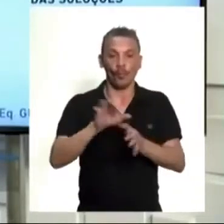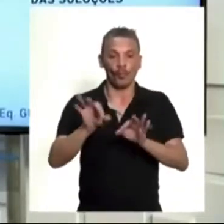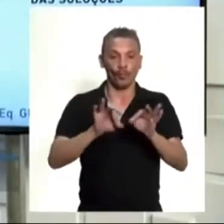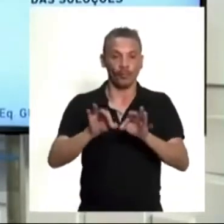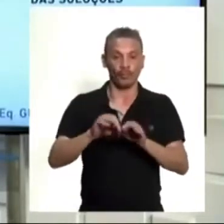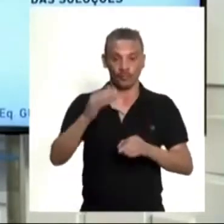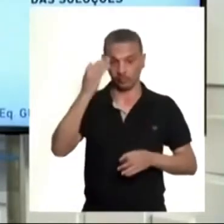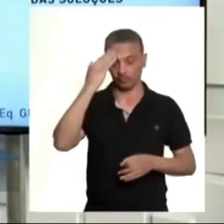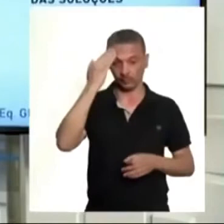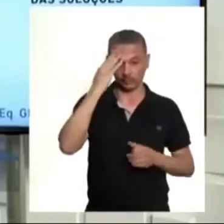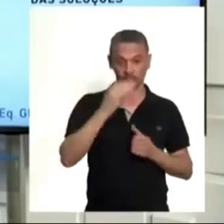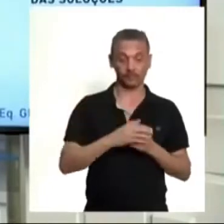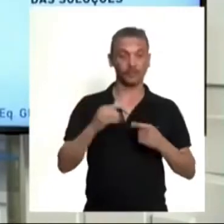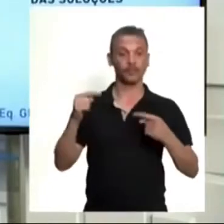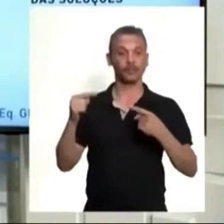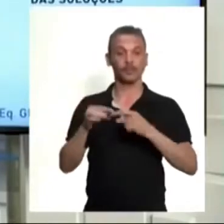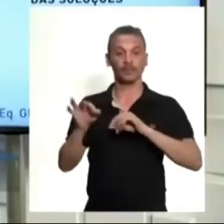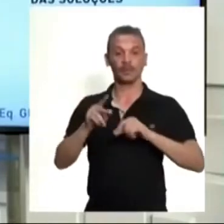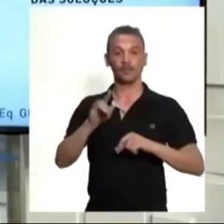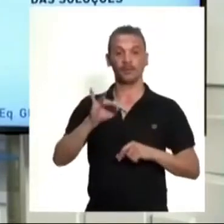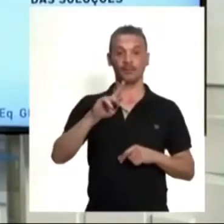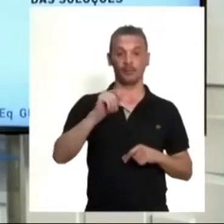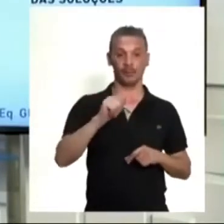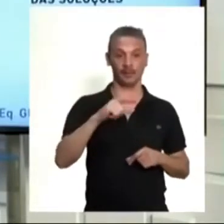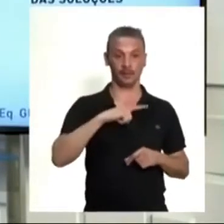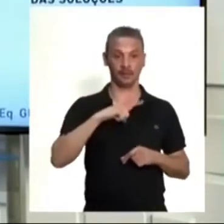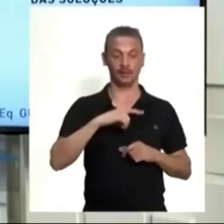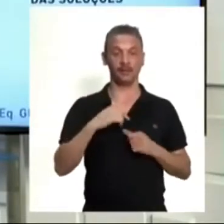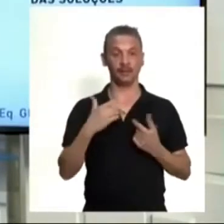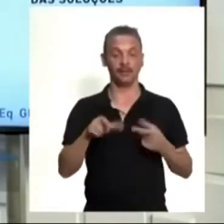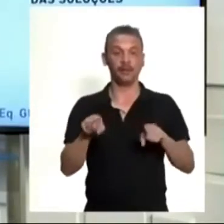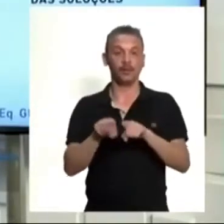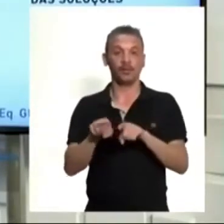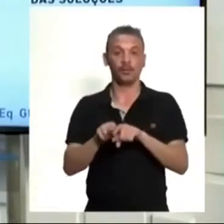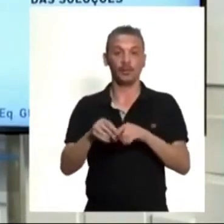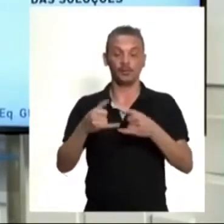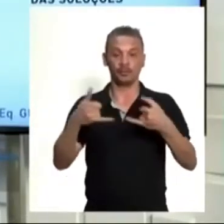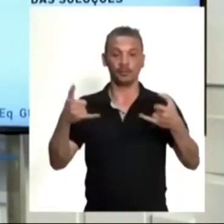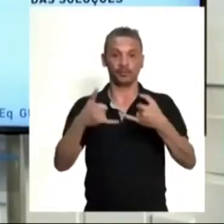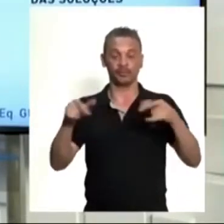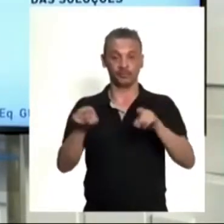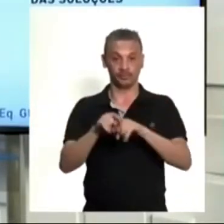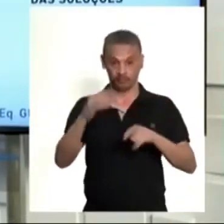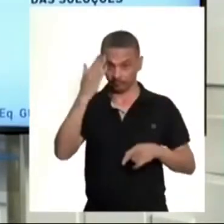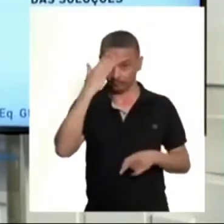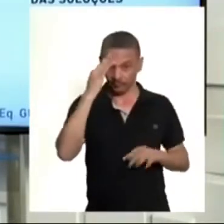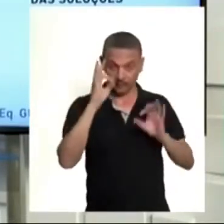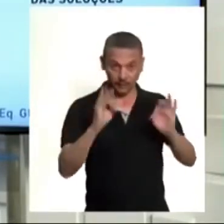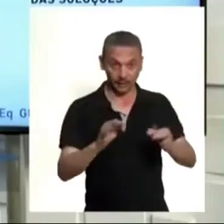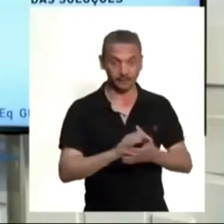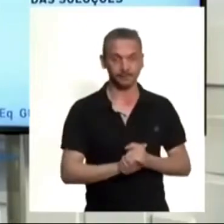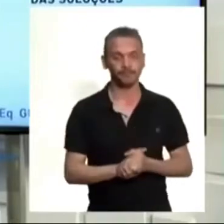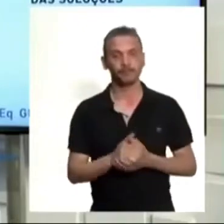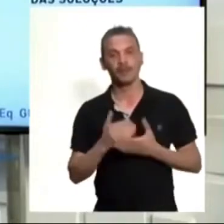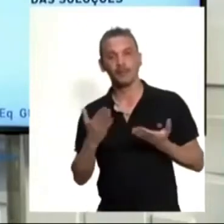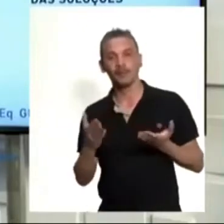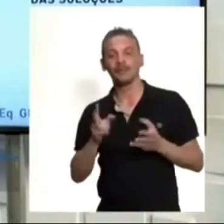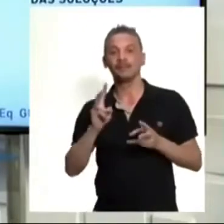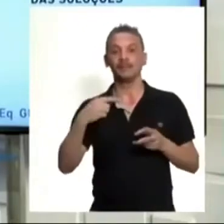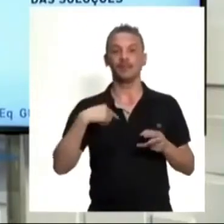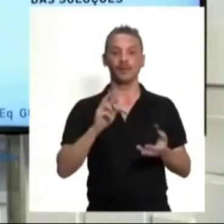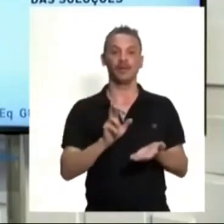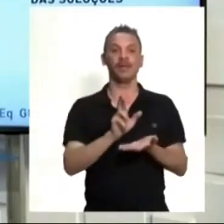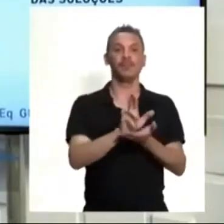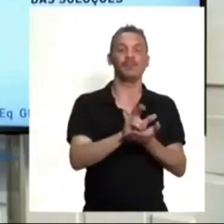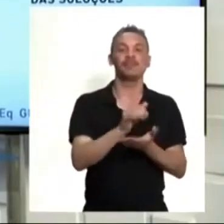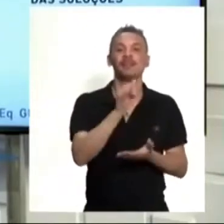soluções. Esse é o funcionamento da pilha de Daniel, que gera corrente elétrica. Correto? Você falou, Renner, mas toda vez que eu for representar,